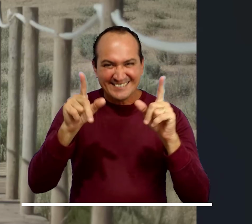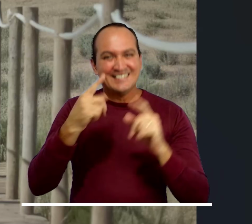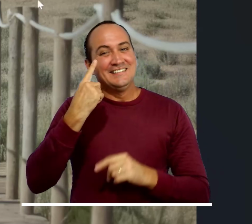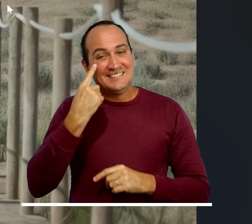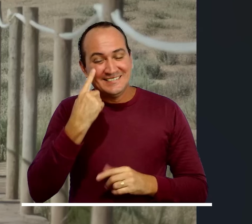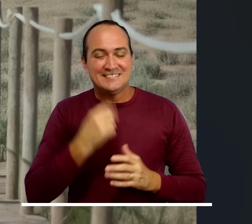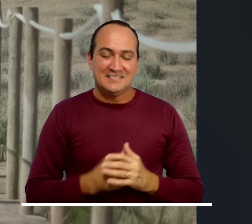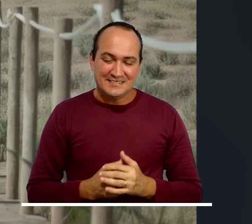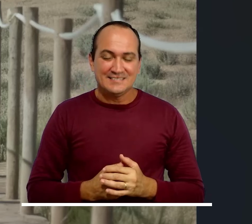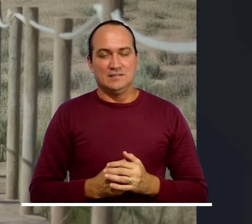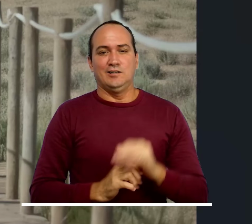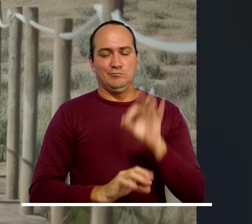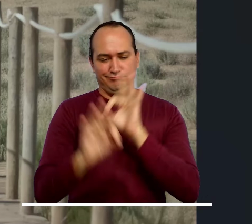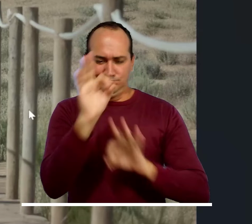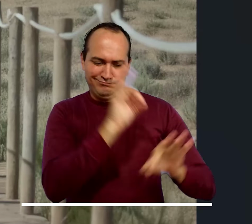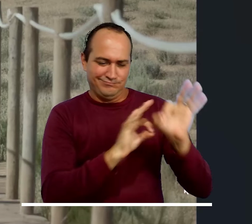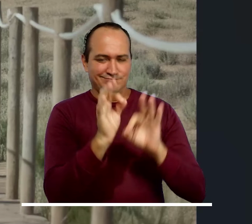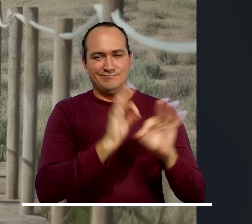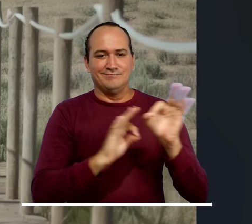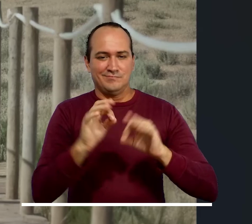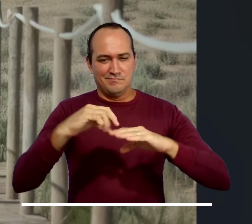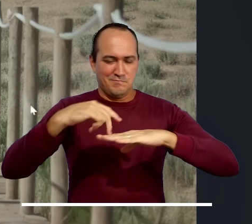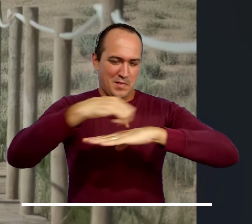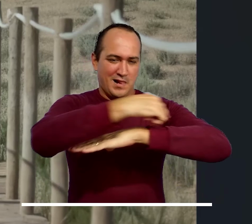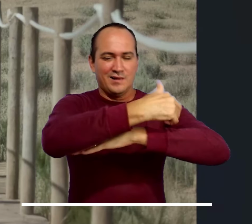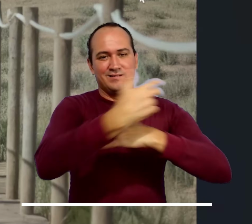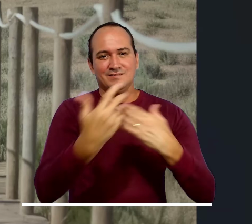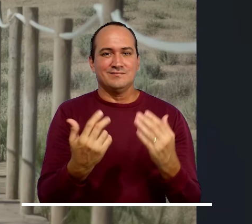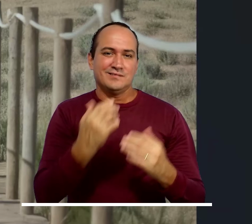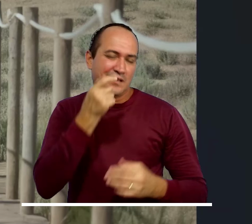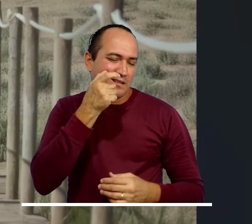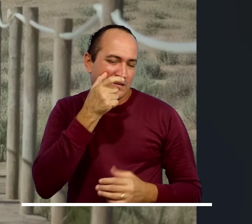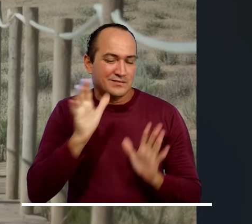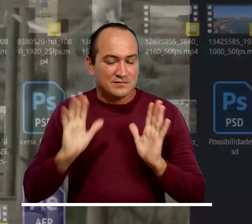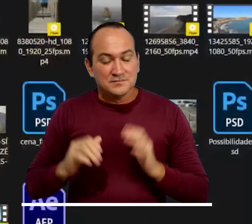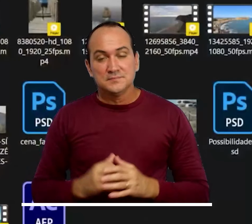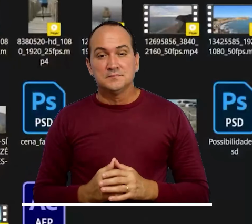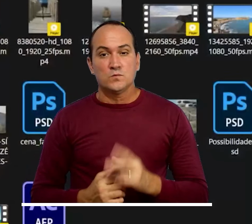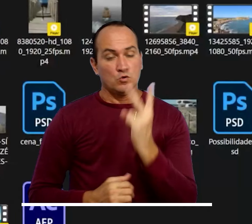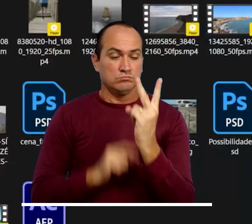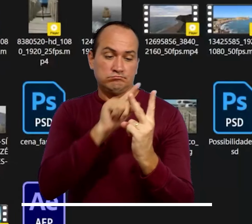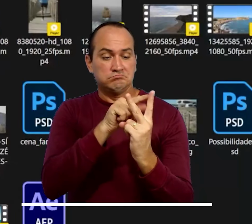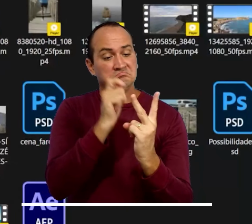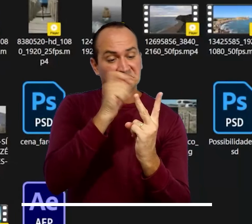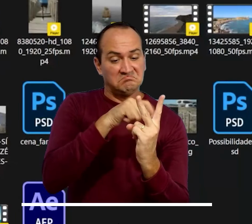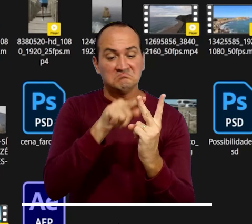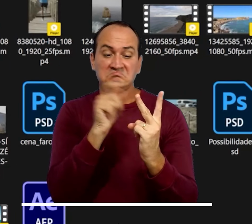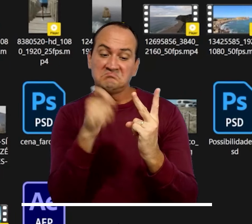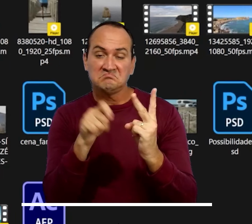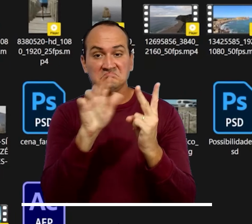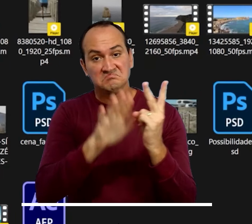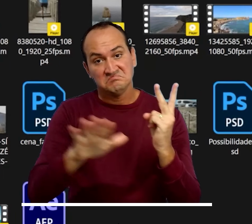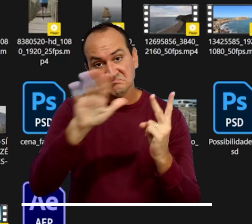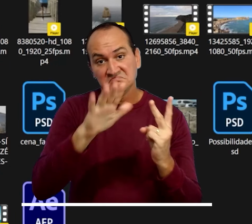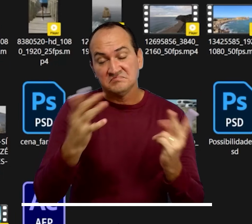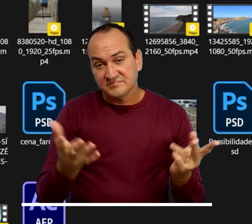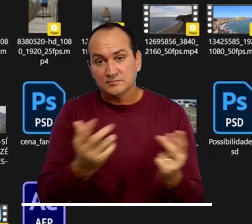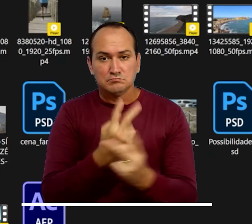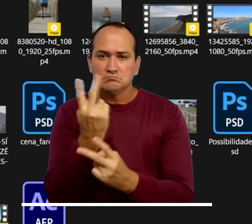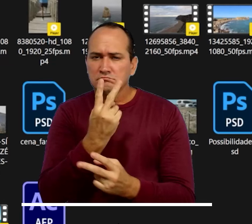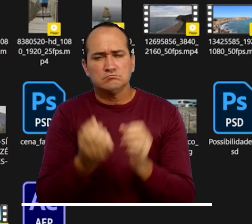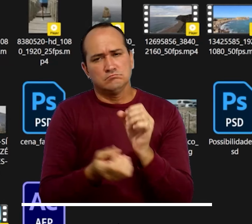outras coisas ali atrás, e eu completei um pouquinho mais a passarela aqui, porque achei interessante. Bem, eu estou com essas duas possibilidades de cenário, todas elas